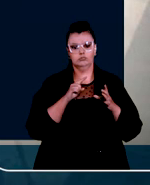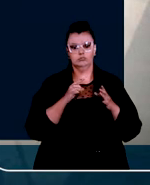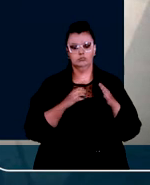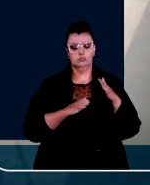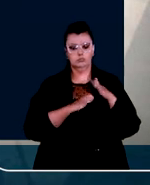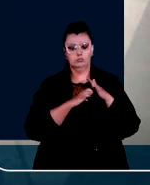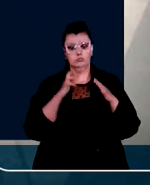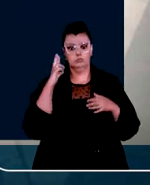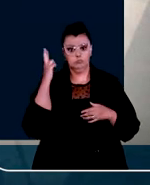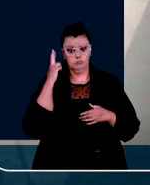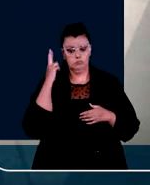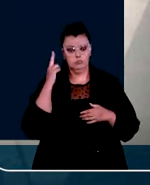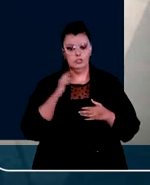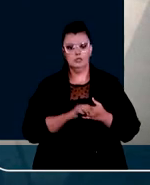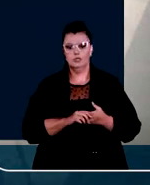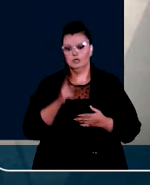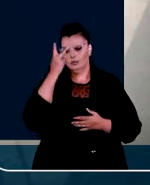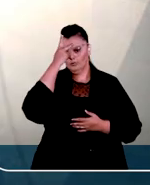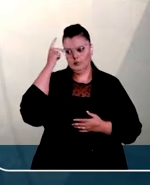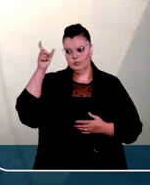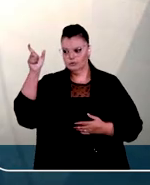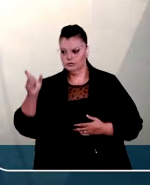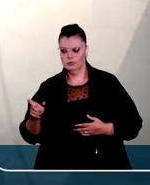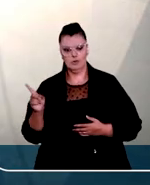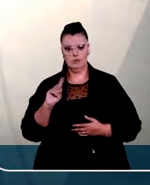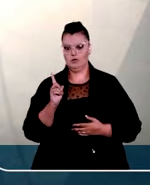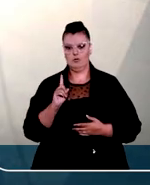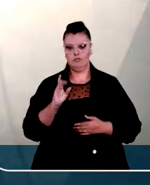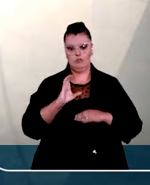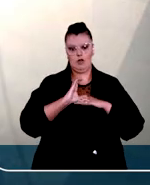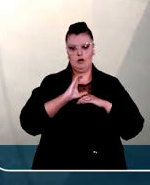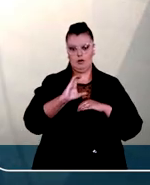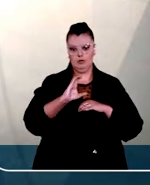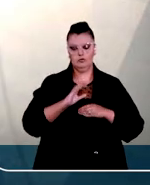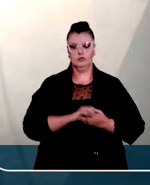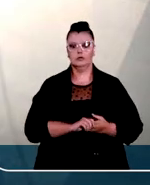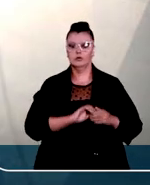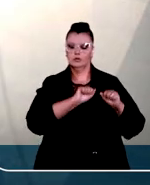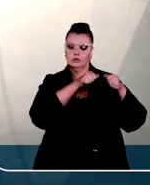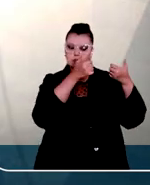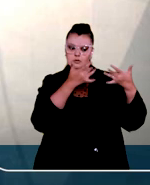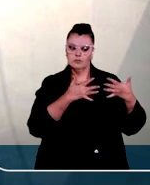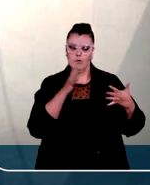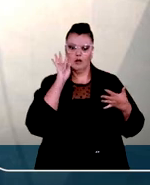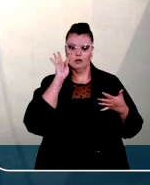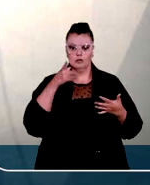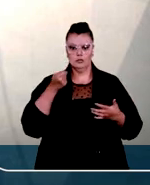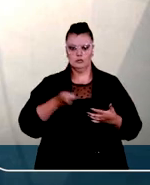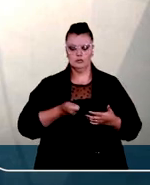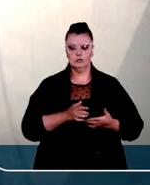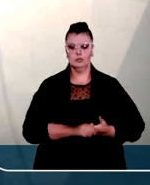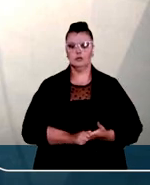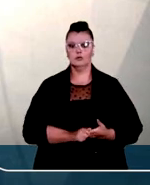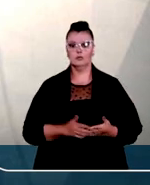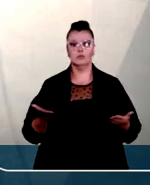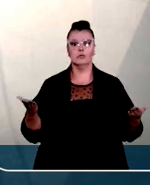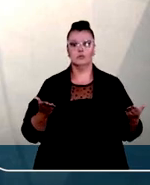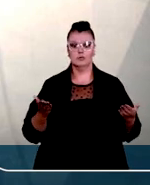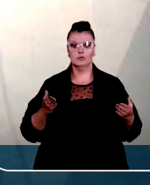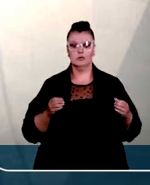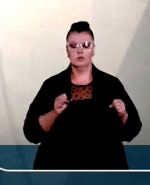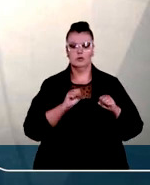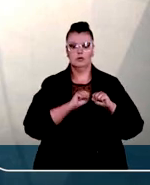embargos a idoneidade da prova escrita comprovando ou apresentando indícios fundamentados a respeito da circulação do